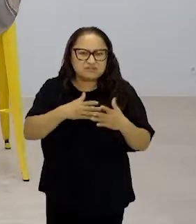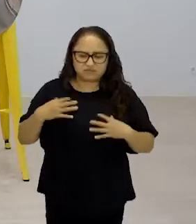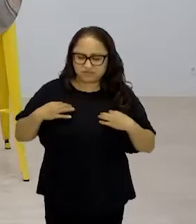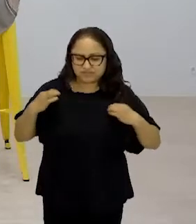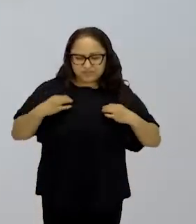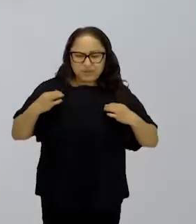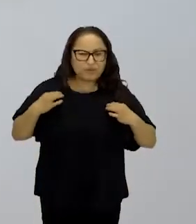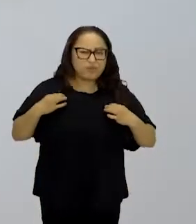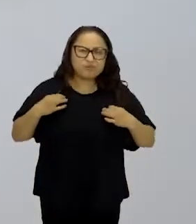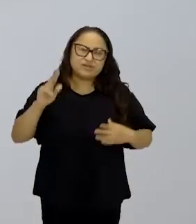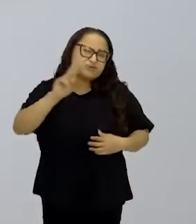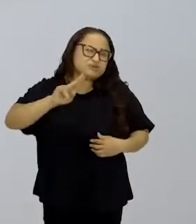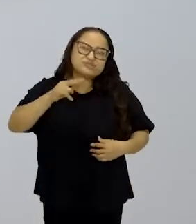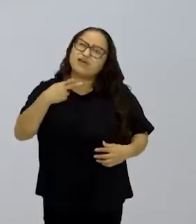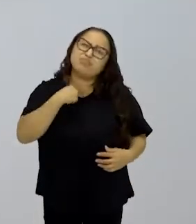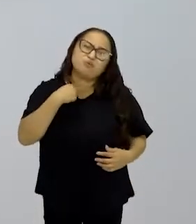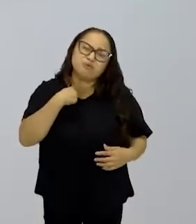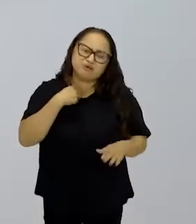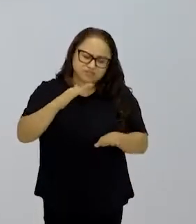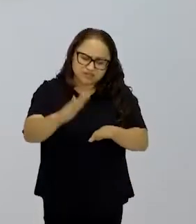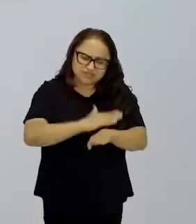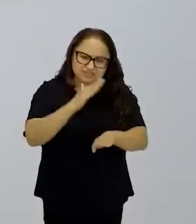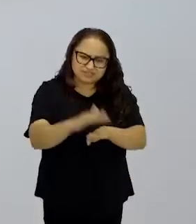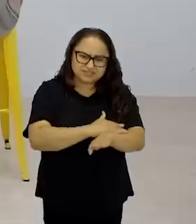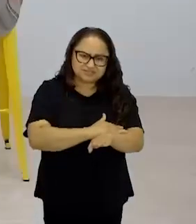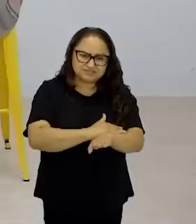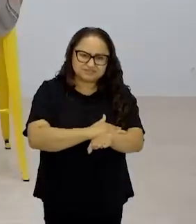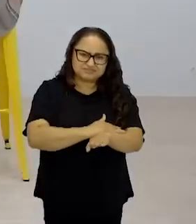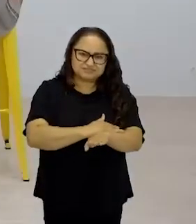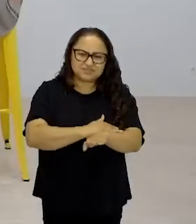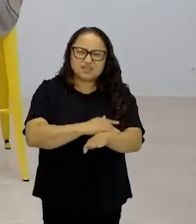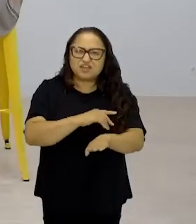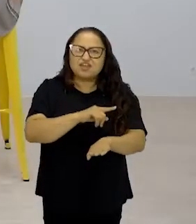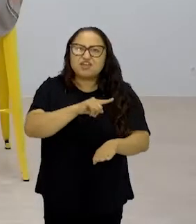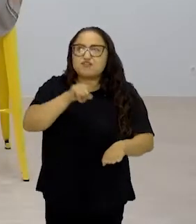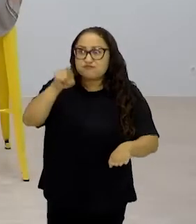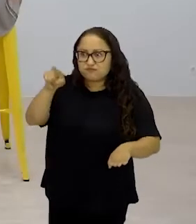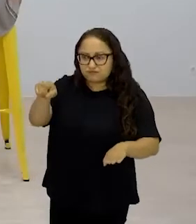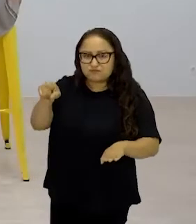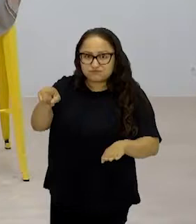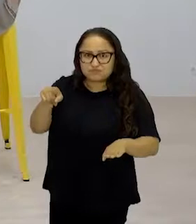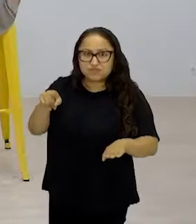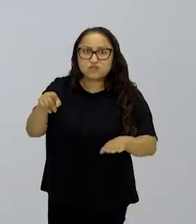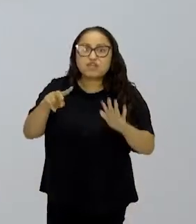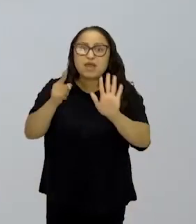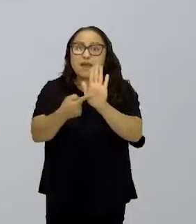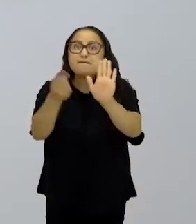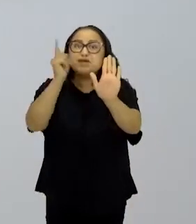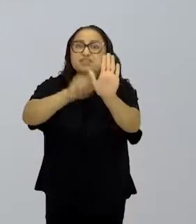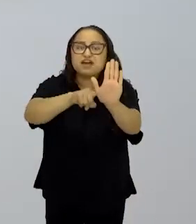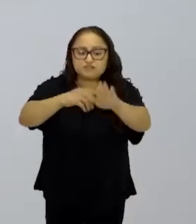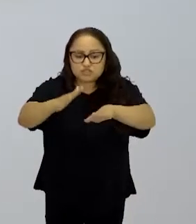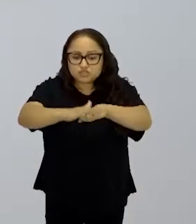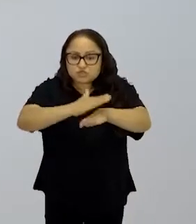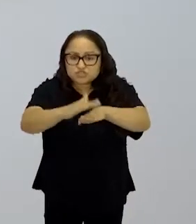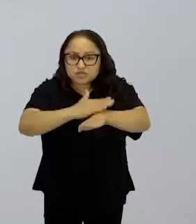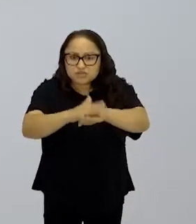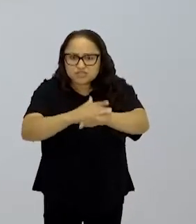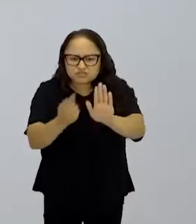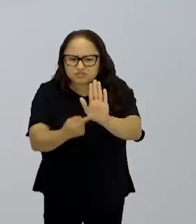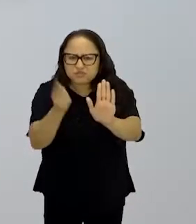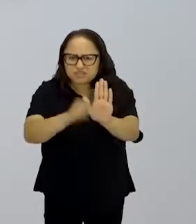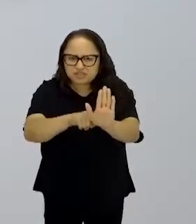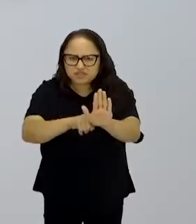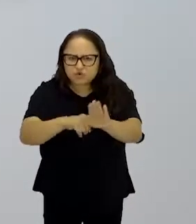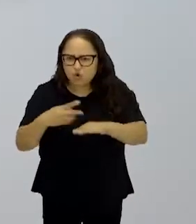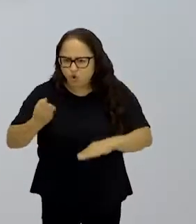serve. Essa roupa não me... Esse sapato, outra metáfora que usam muito, né, é a metáfora do sapato. Esse sapato não é o